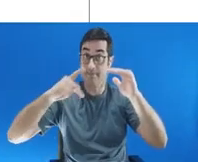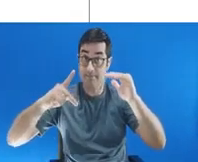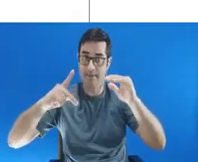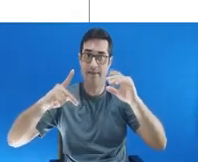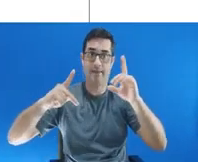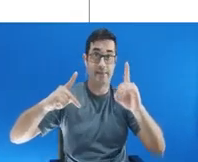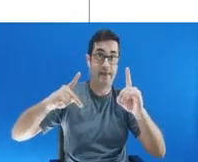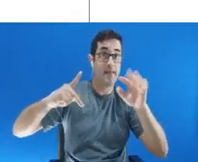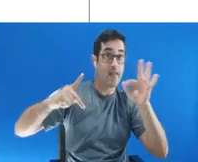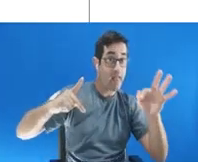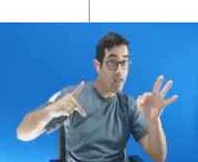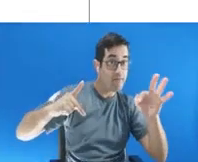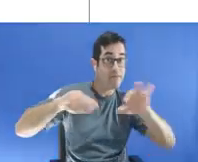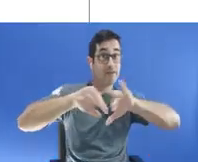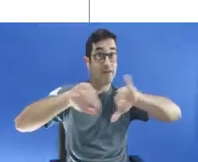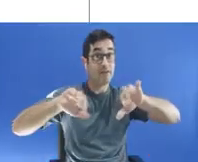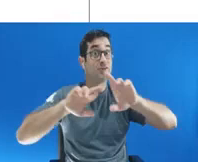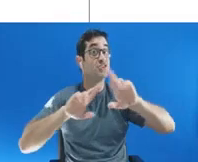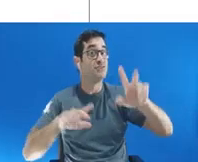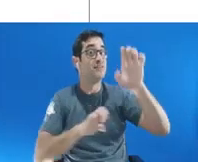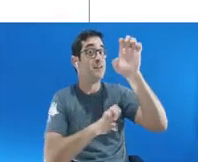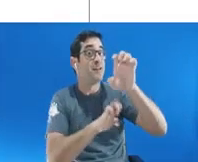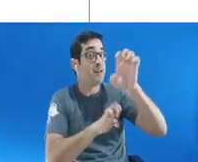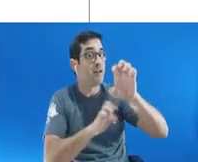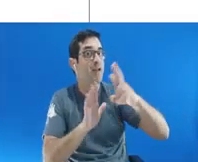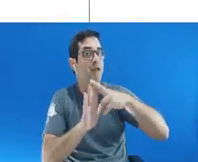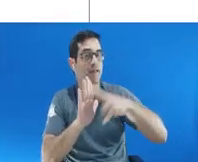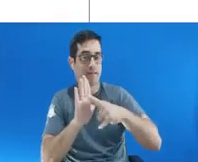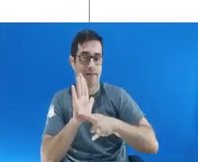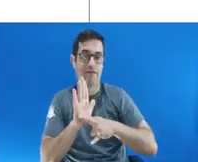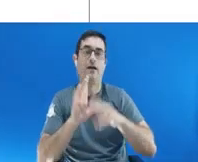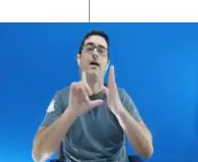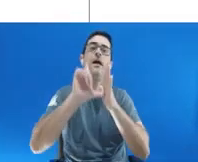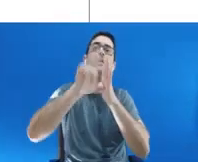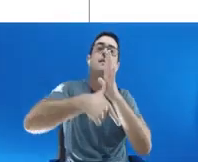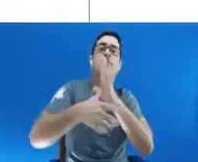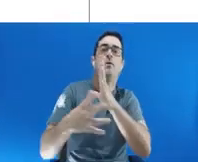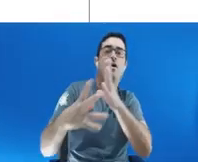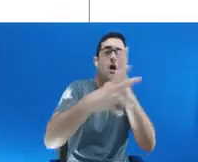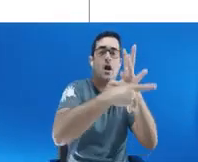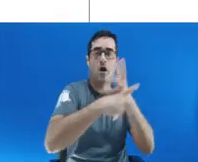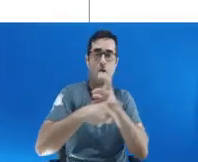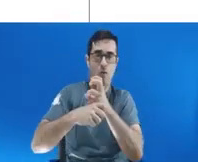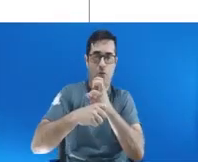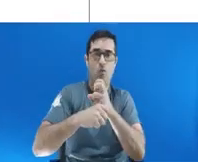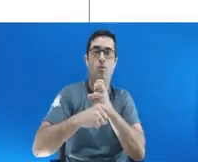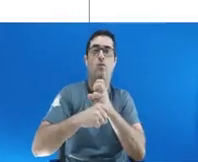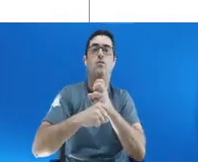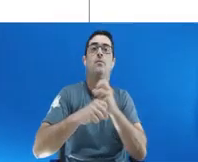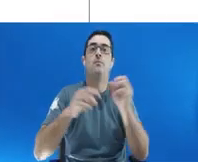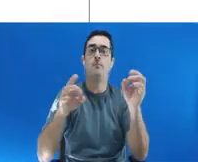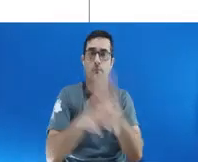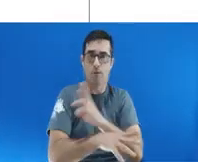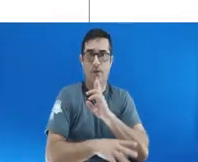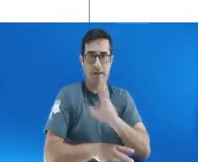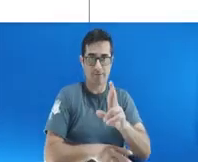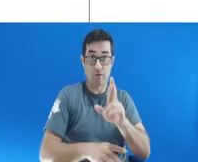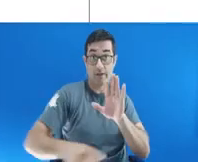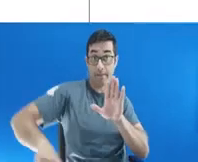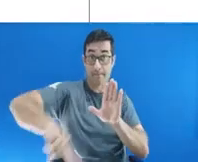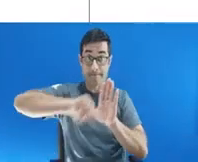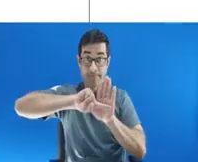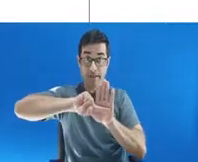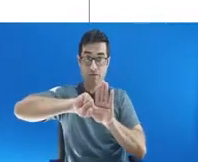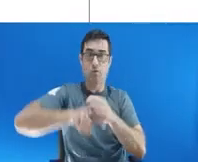diferente. E aí depois eu calculo e diminuo do número atômico. Eu chego na carga nuclear efetiva. Isso é para eu